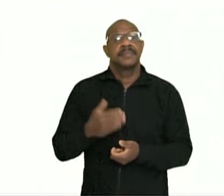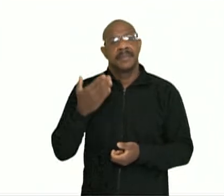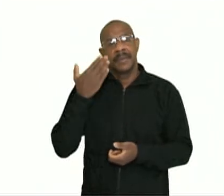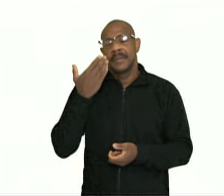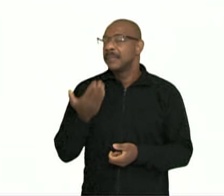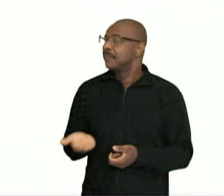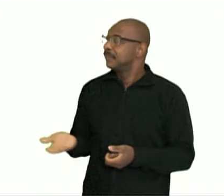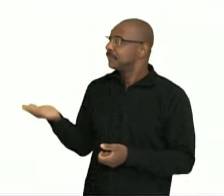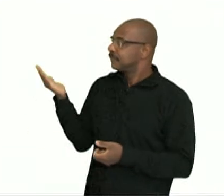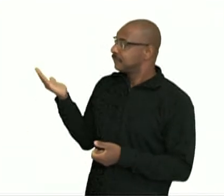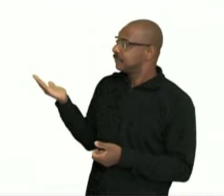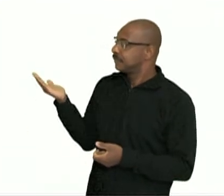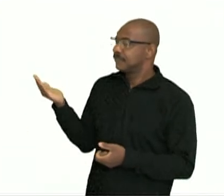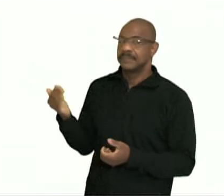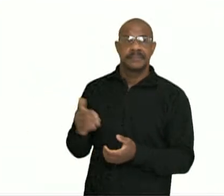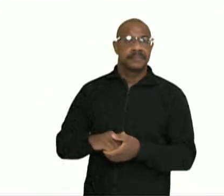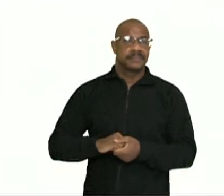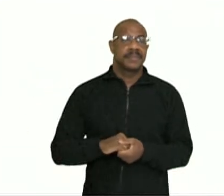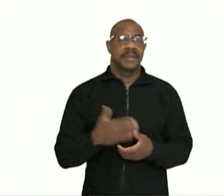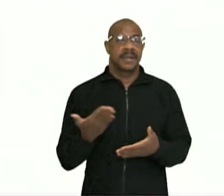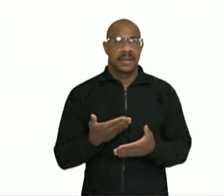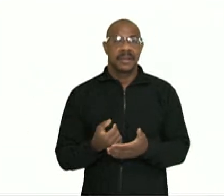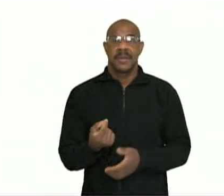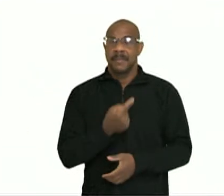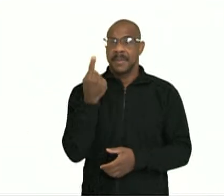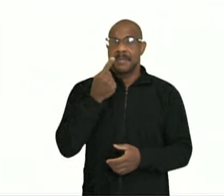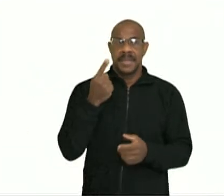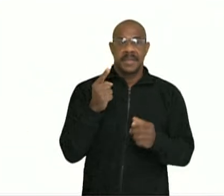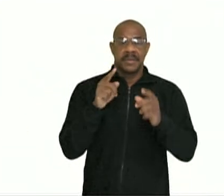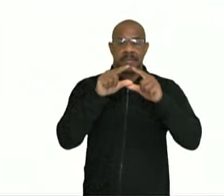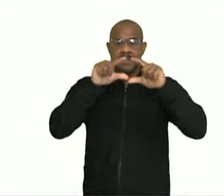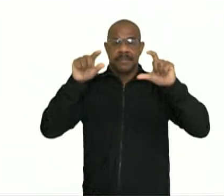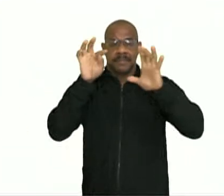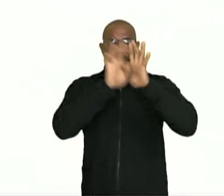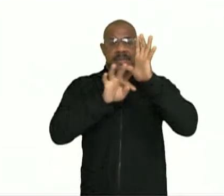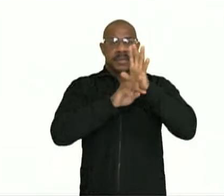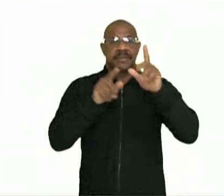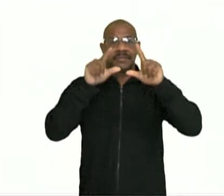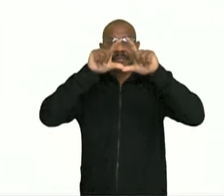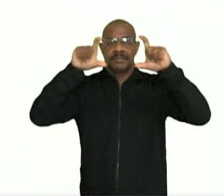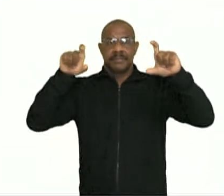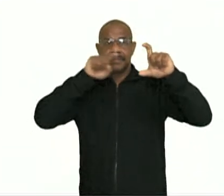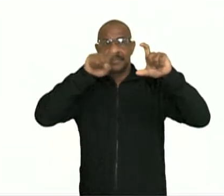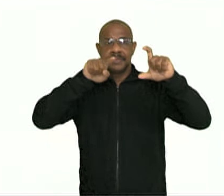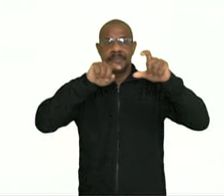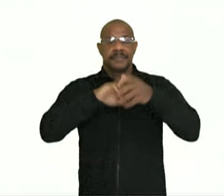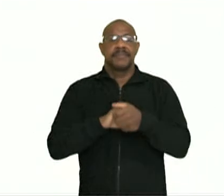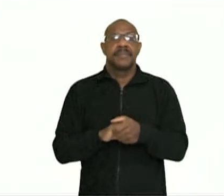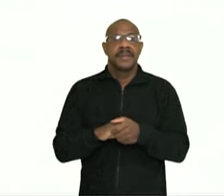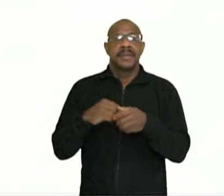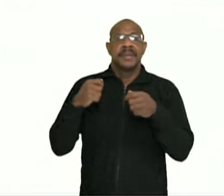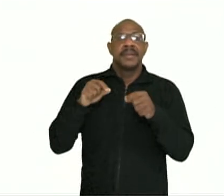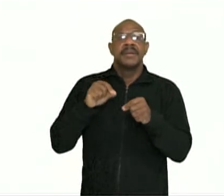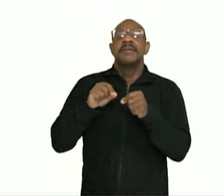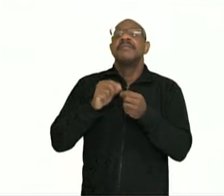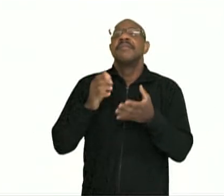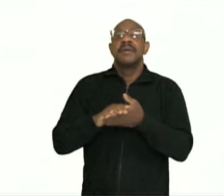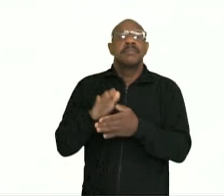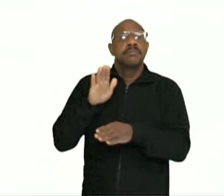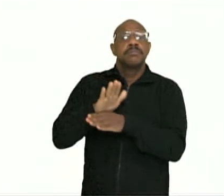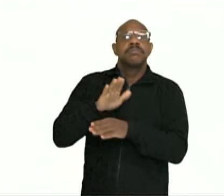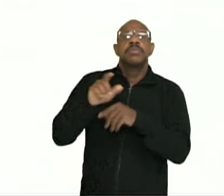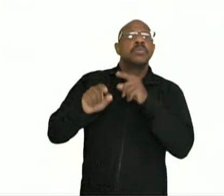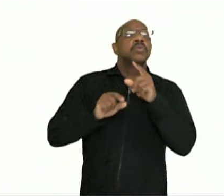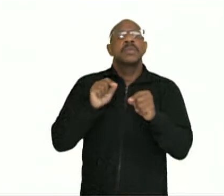lá. Com base no primeiro parágrafo, em que o articulista defende o quê? A adoção de